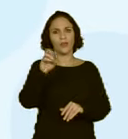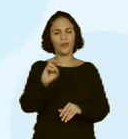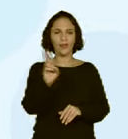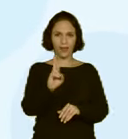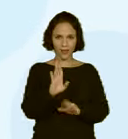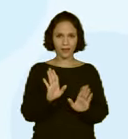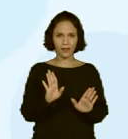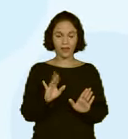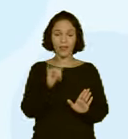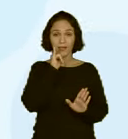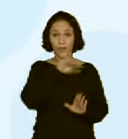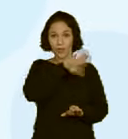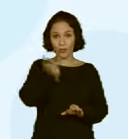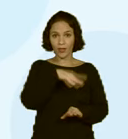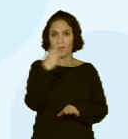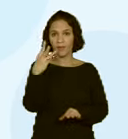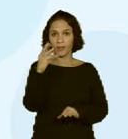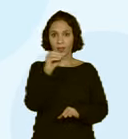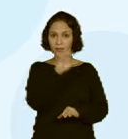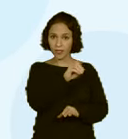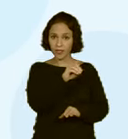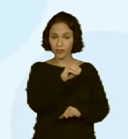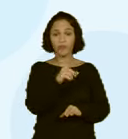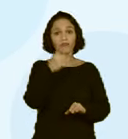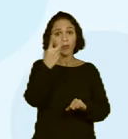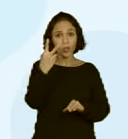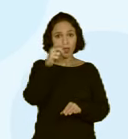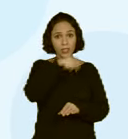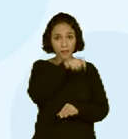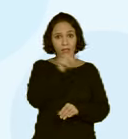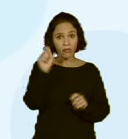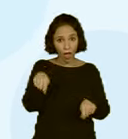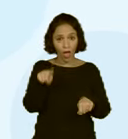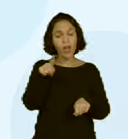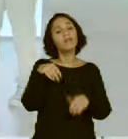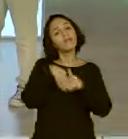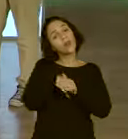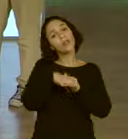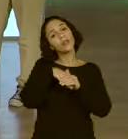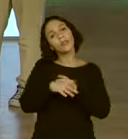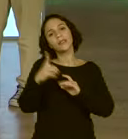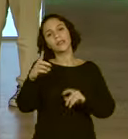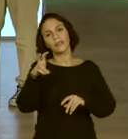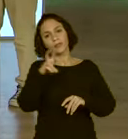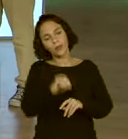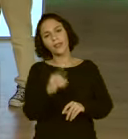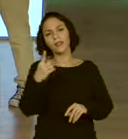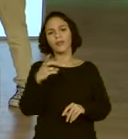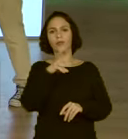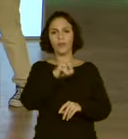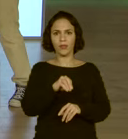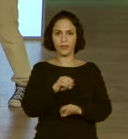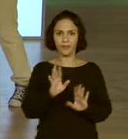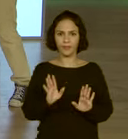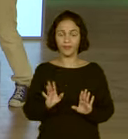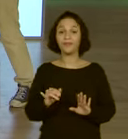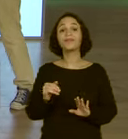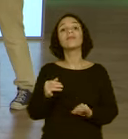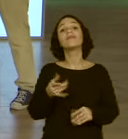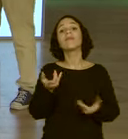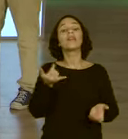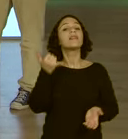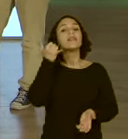valor total pelo prazo, você vai chegar no valor que você precisaria cada mês. O